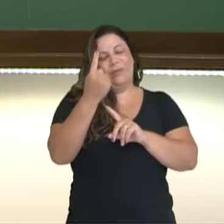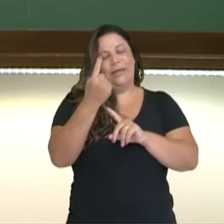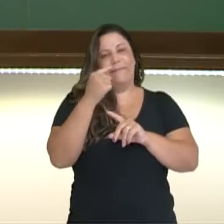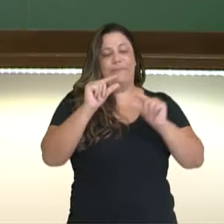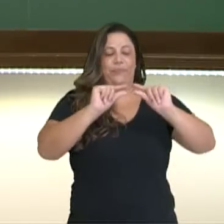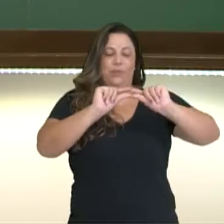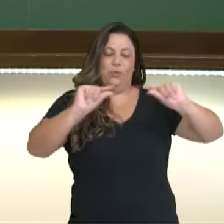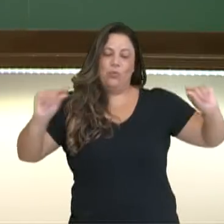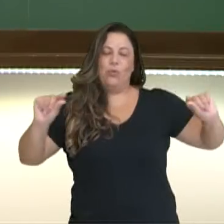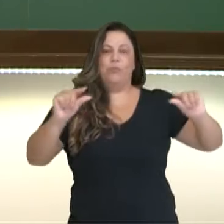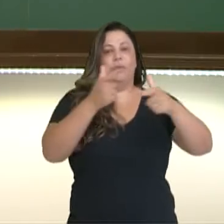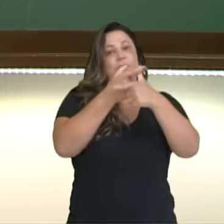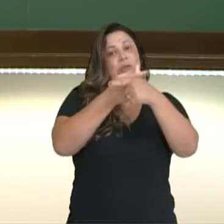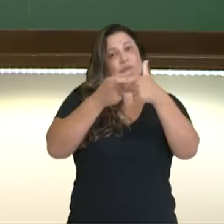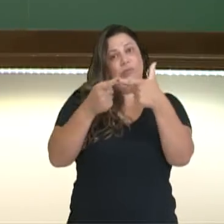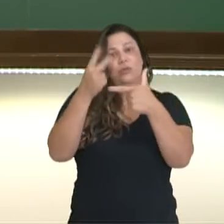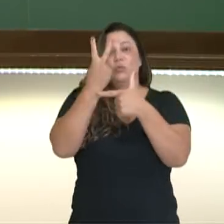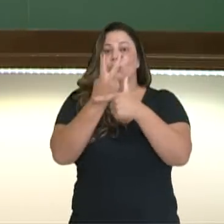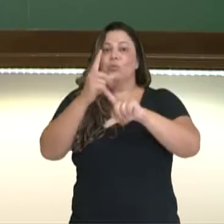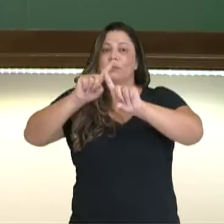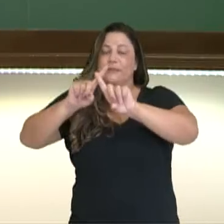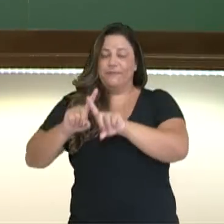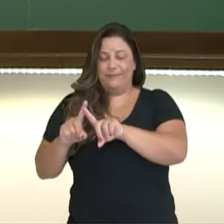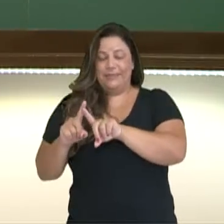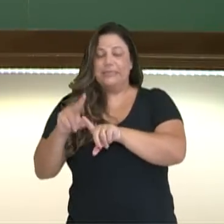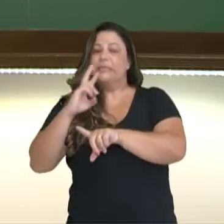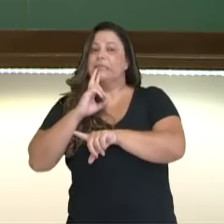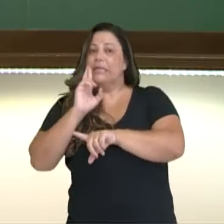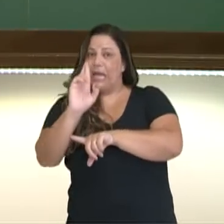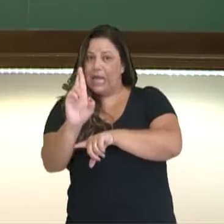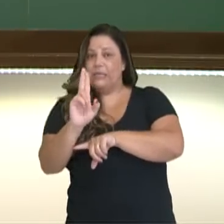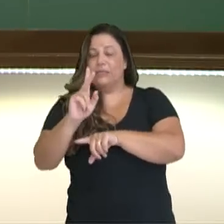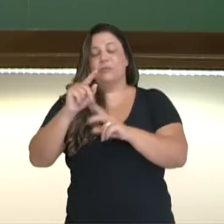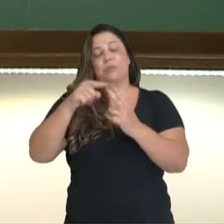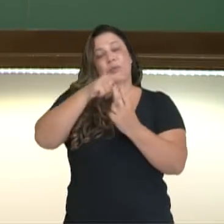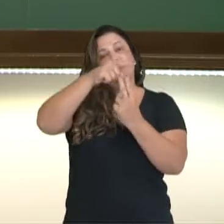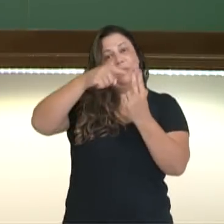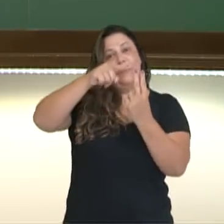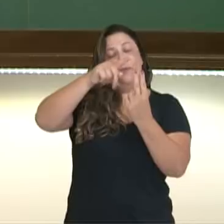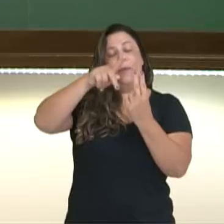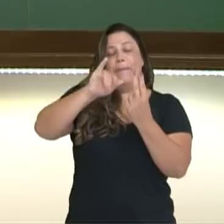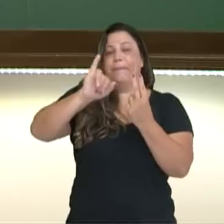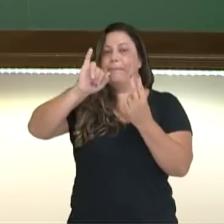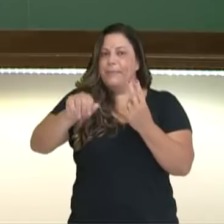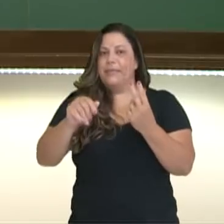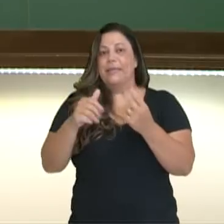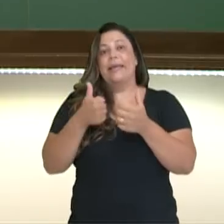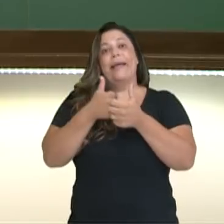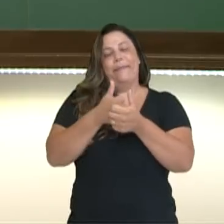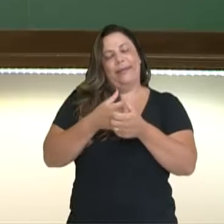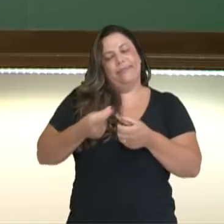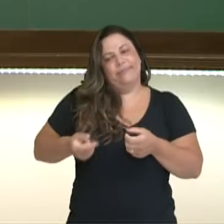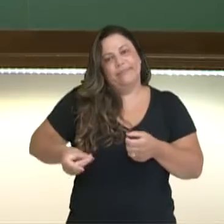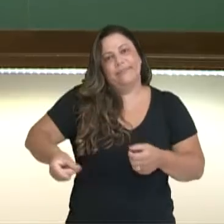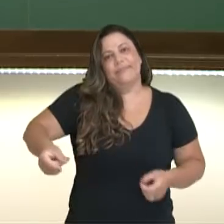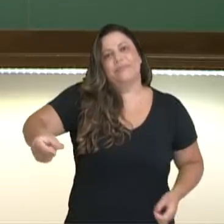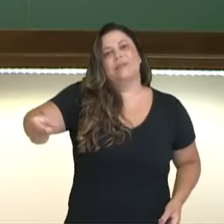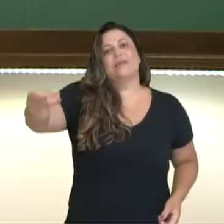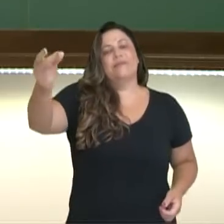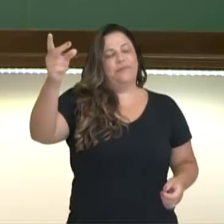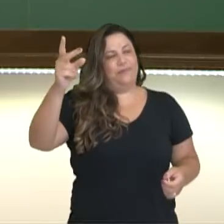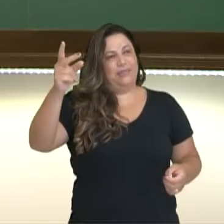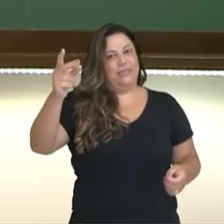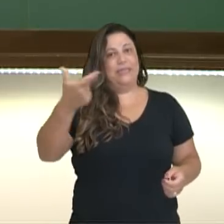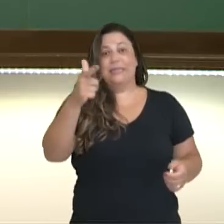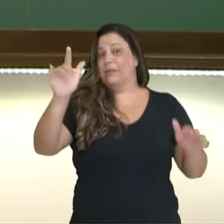comprimento dividido por 2 vezes o raio é o valor de π aproximado, lembra que ele é infinito, é uma dízima infinita,